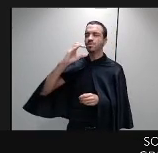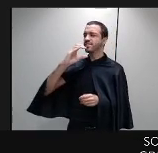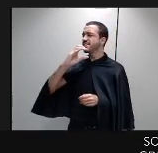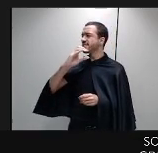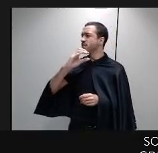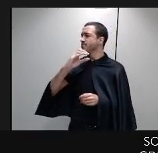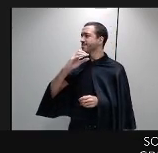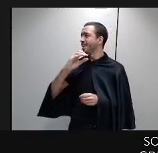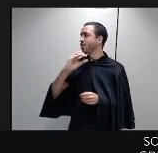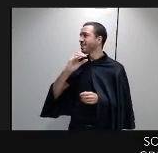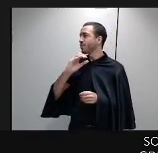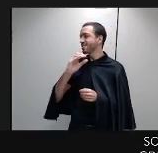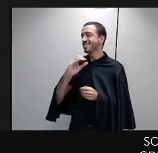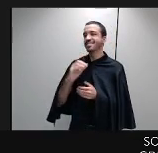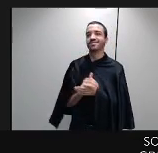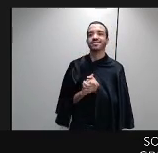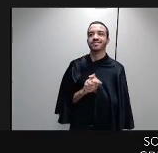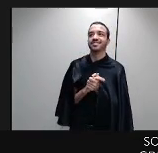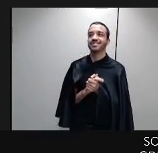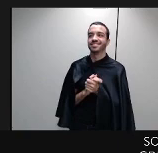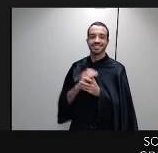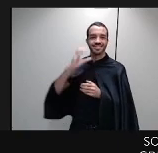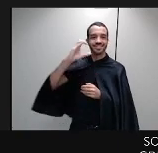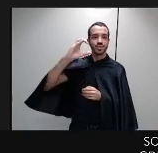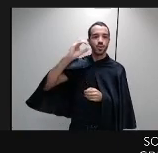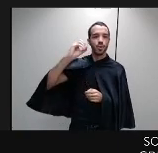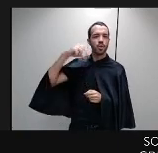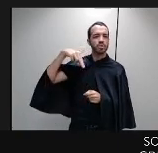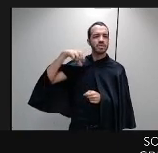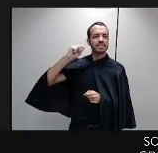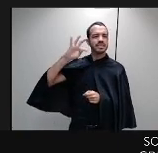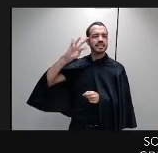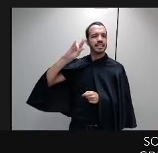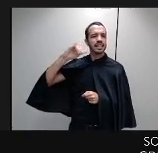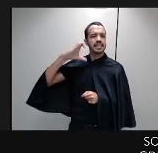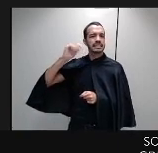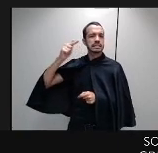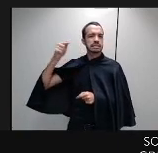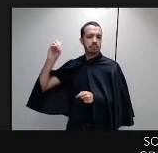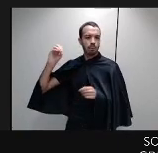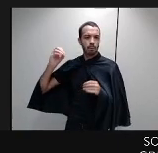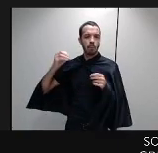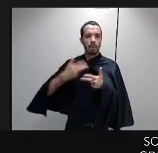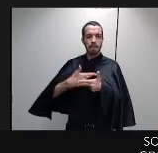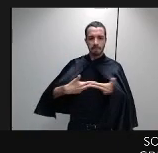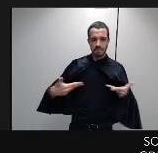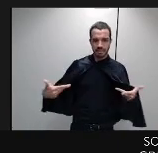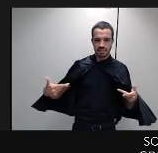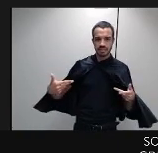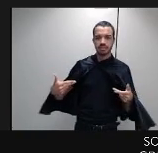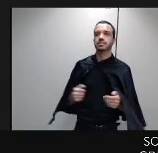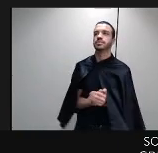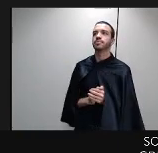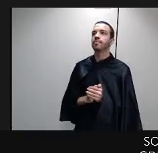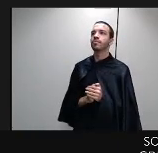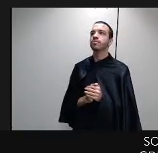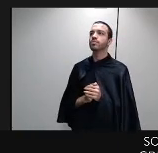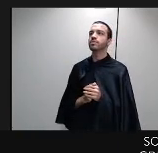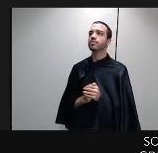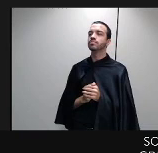eu estou colocando é o seguinte não se pode pôr e simplesmente dizer que uma vez ajuizada a ação de execução